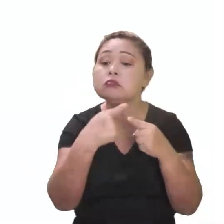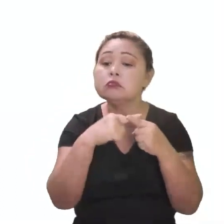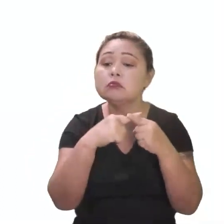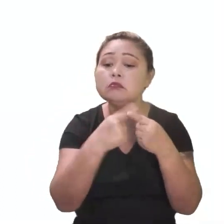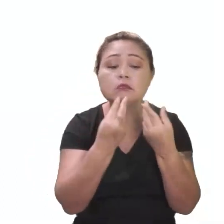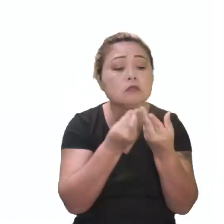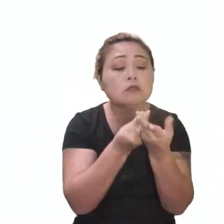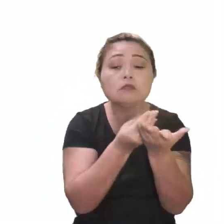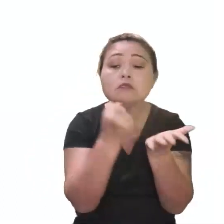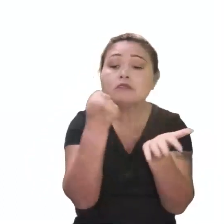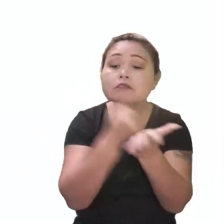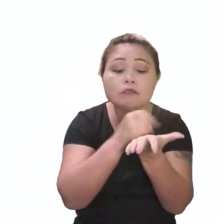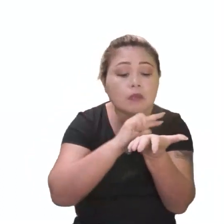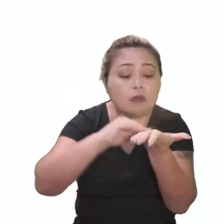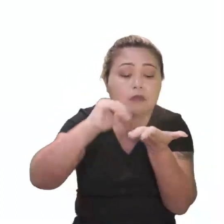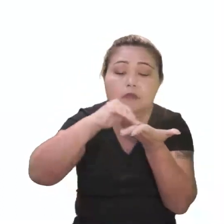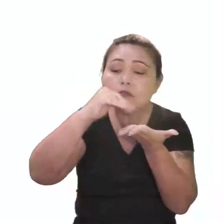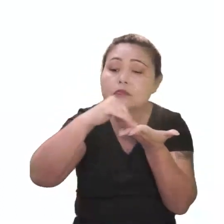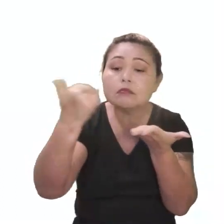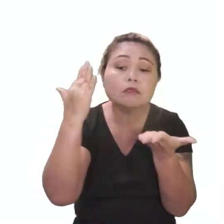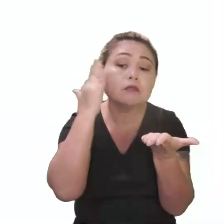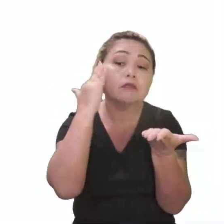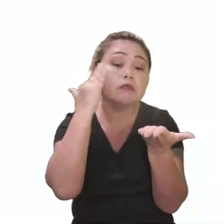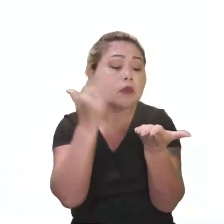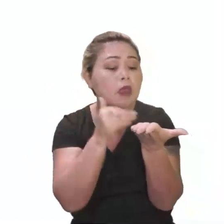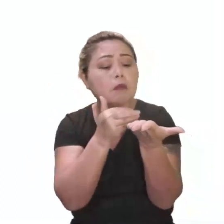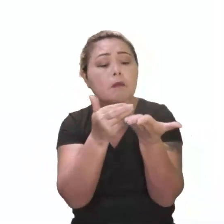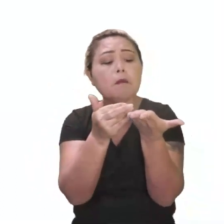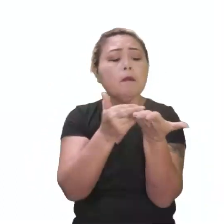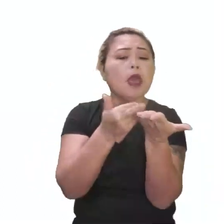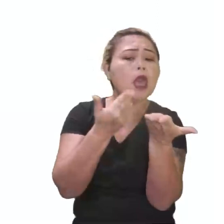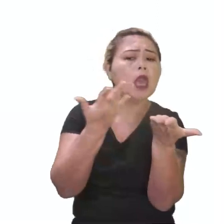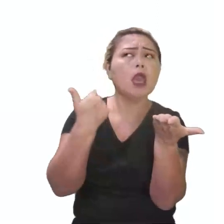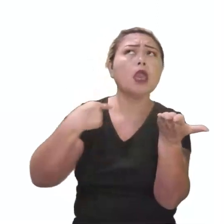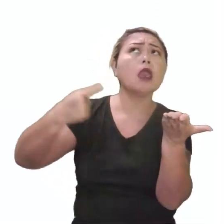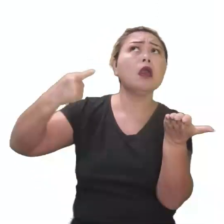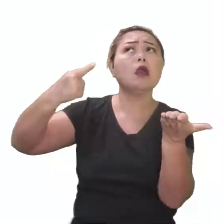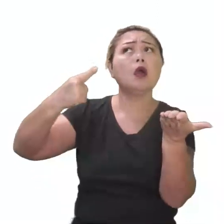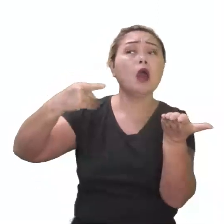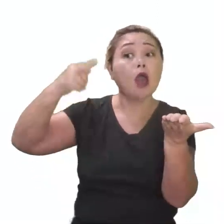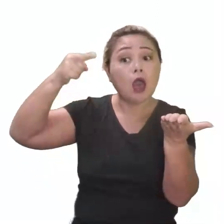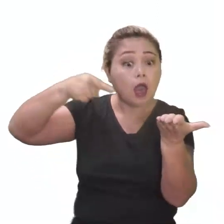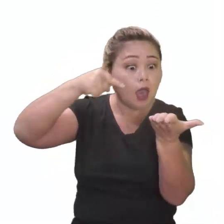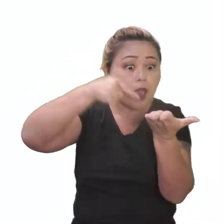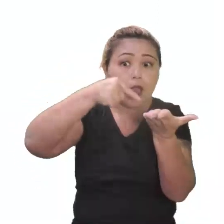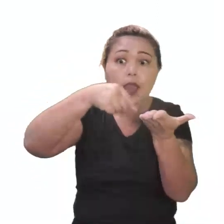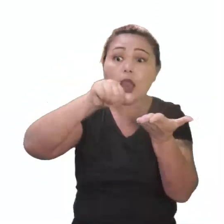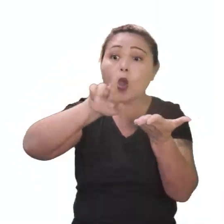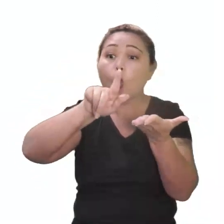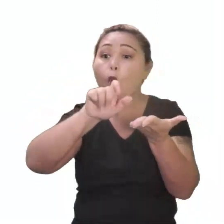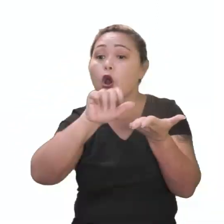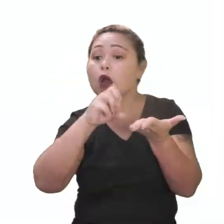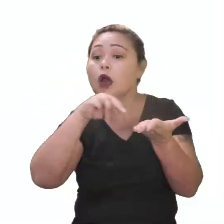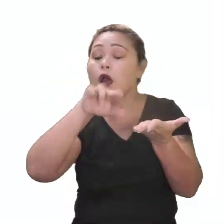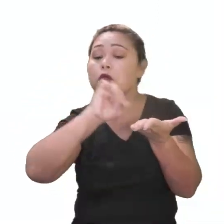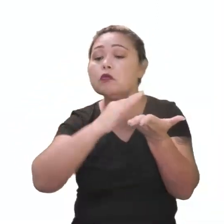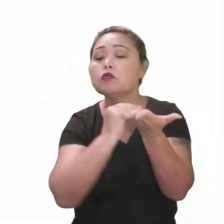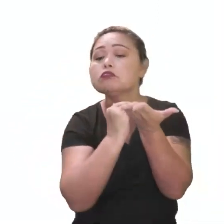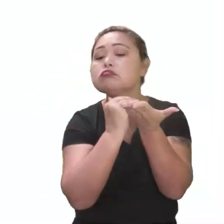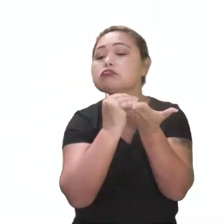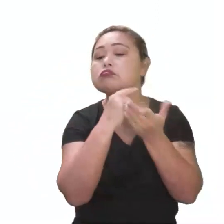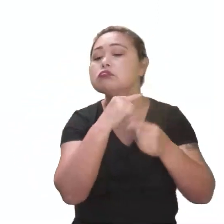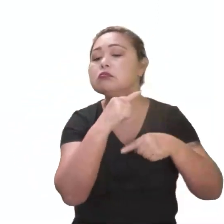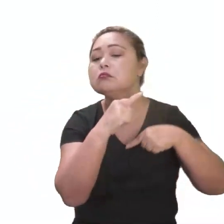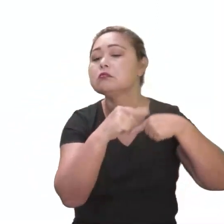a esses registros. Porque a gente sabe em que período, em que era que cada organismo começou